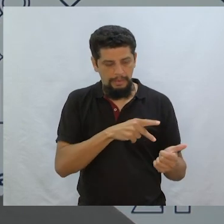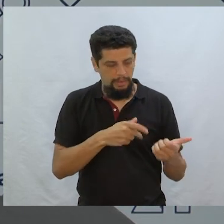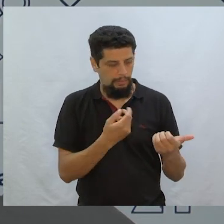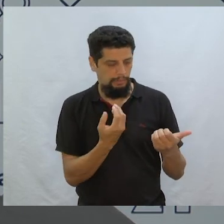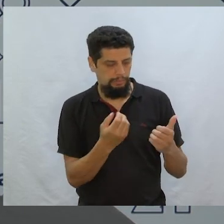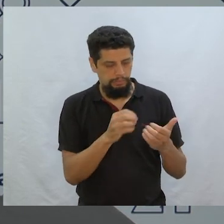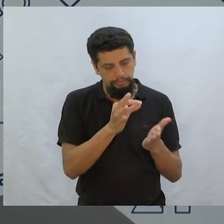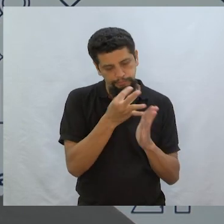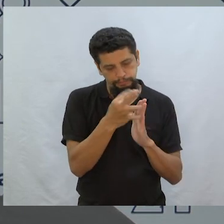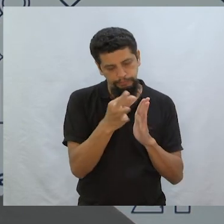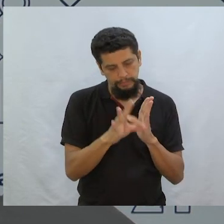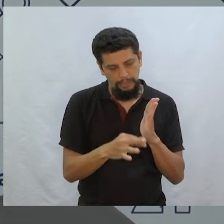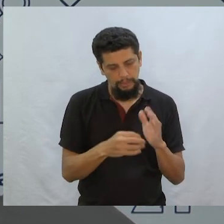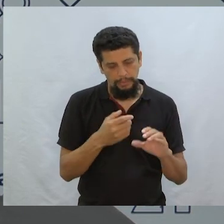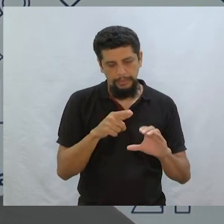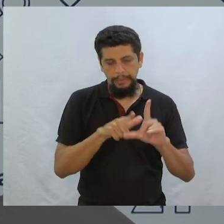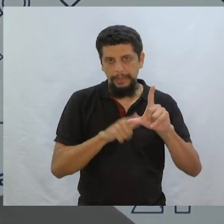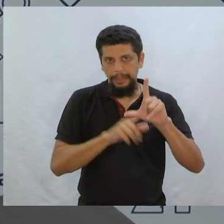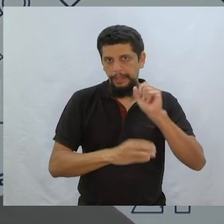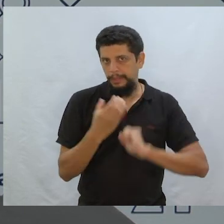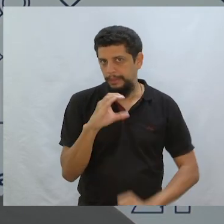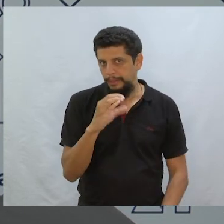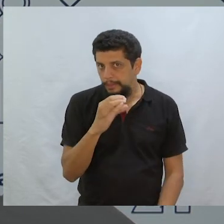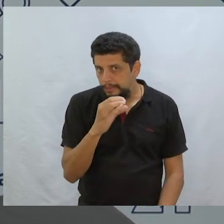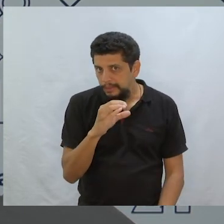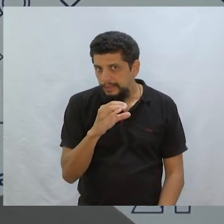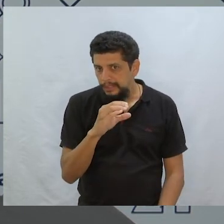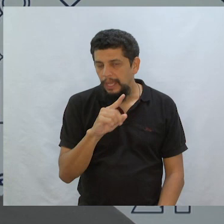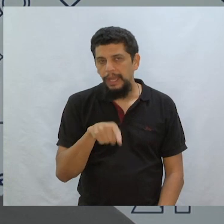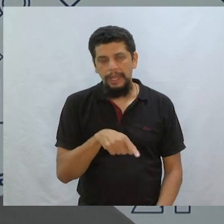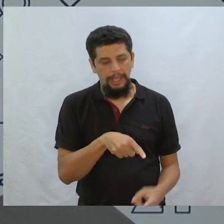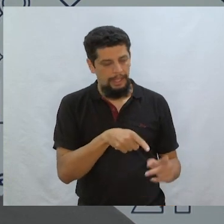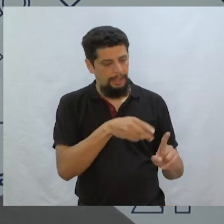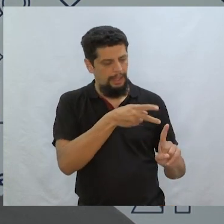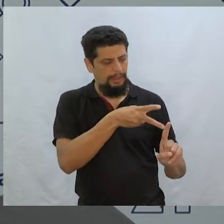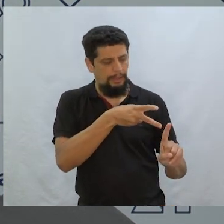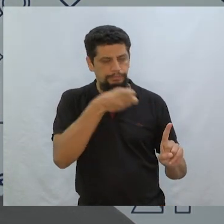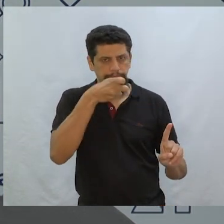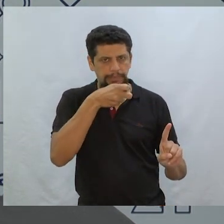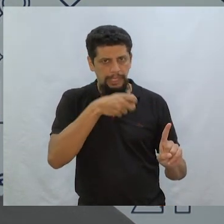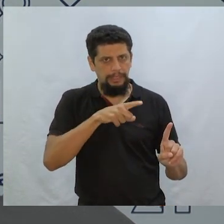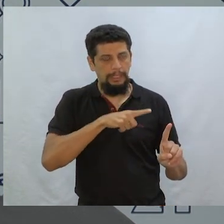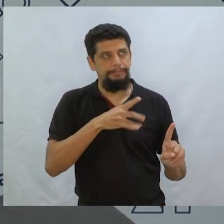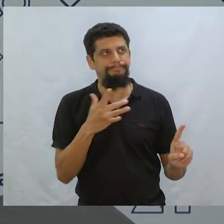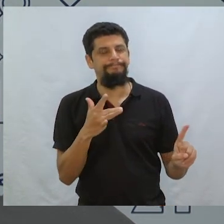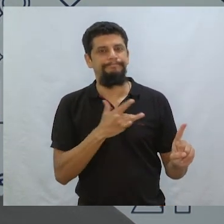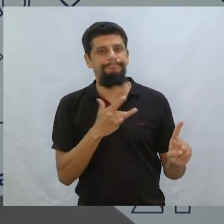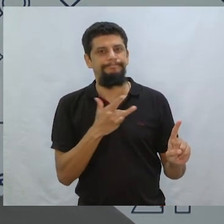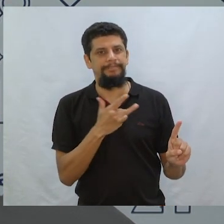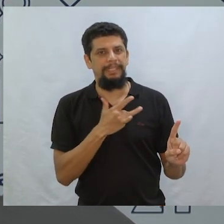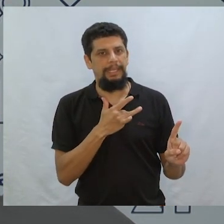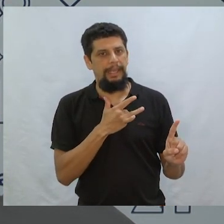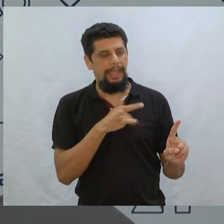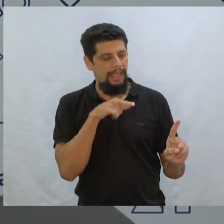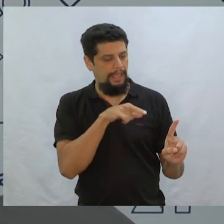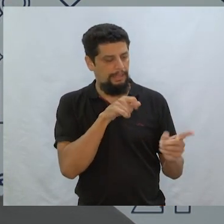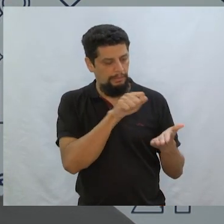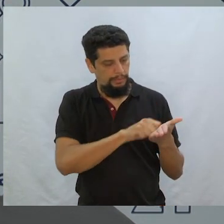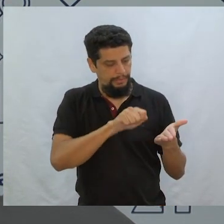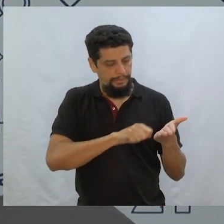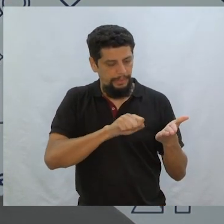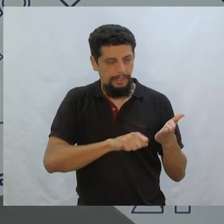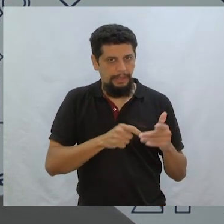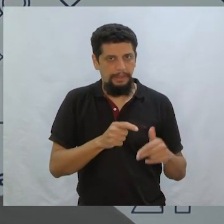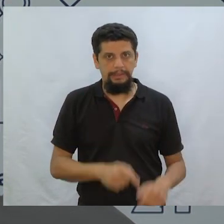então a gente percebe que ele tem ali o quê que ele tem paixão naquilo que ele está fazendo naquilo que ele está